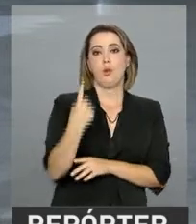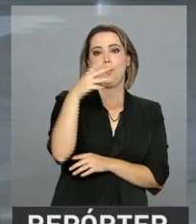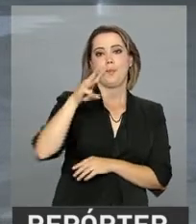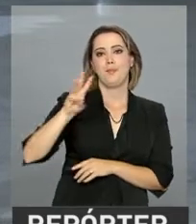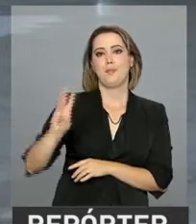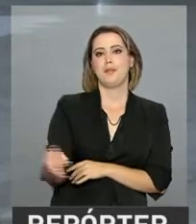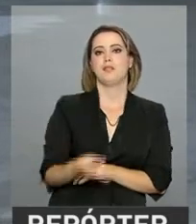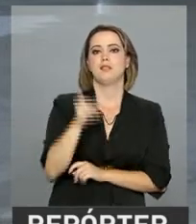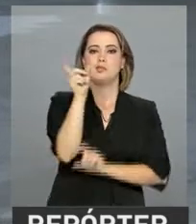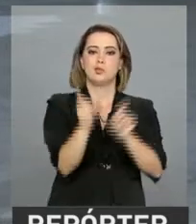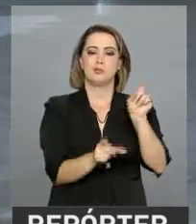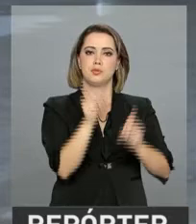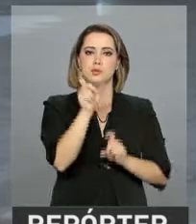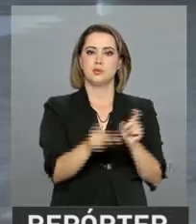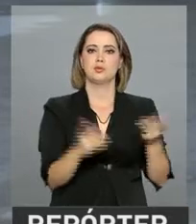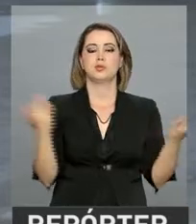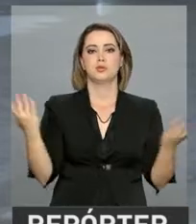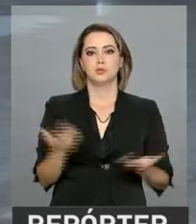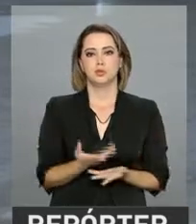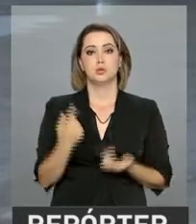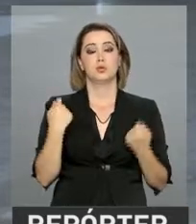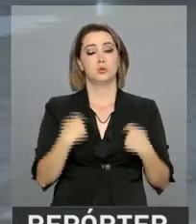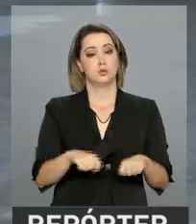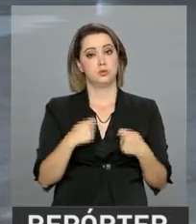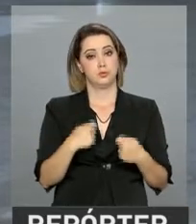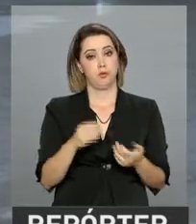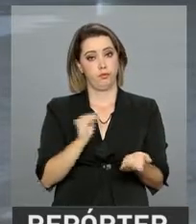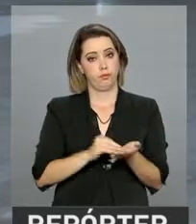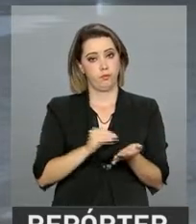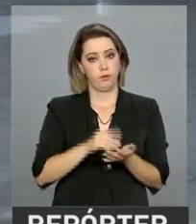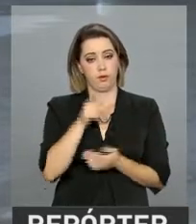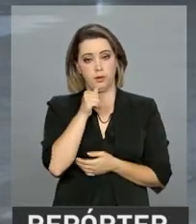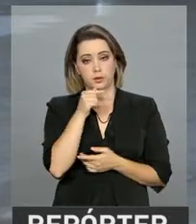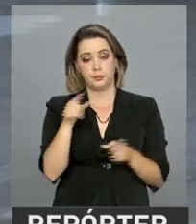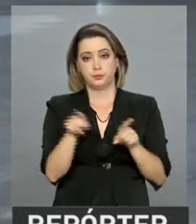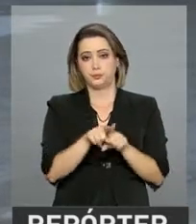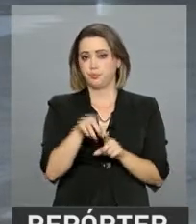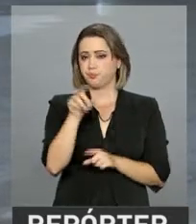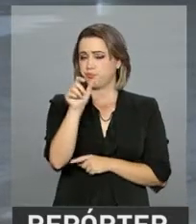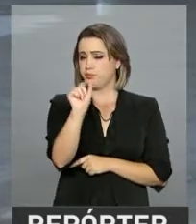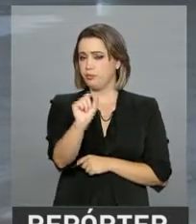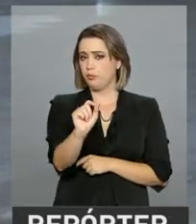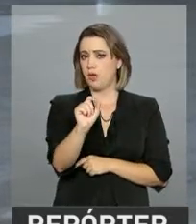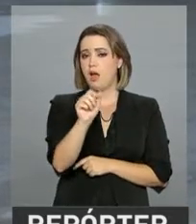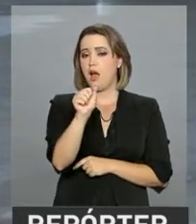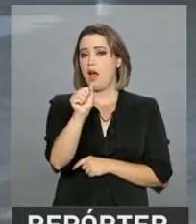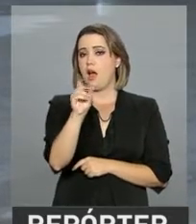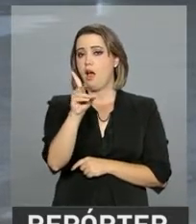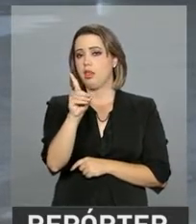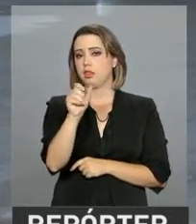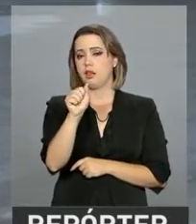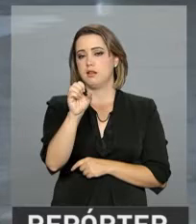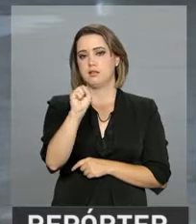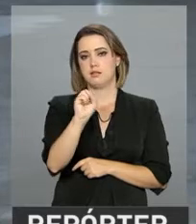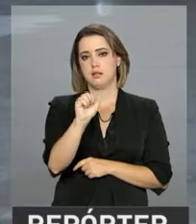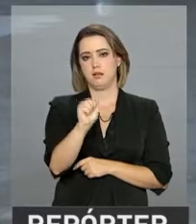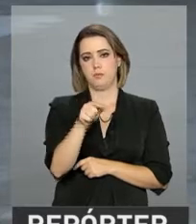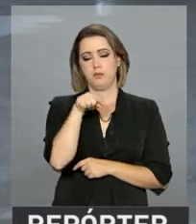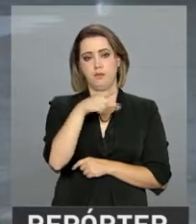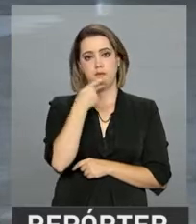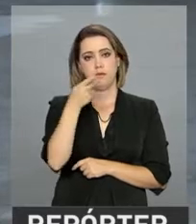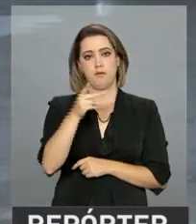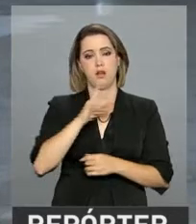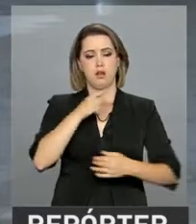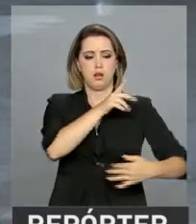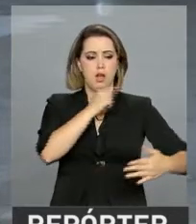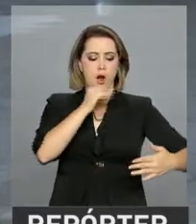nas regiões que são abastecidas pela barragem do descoberto segundo a dasa que a agência de águas aqui do distrito federal esta barragem